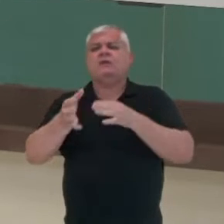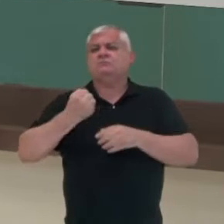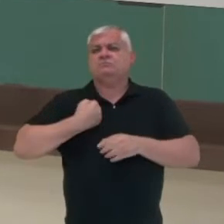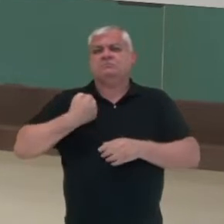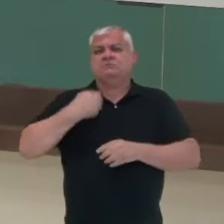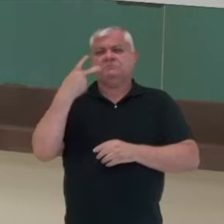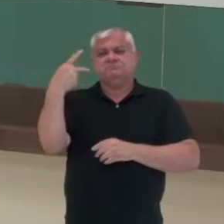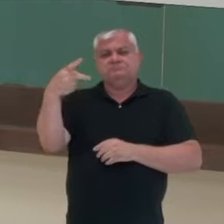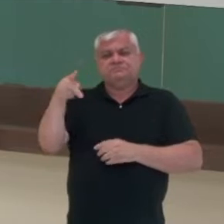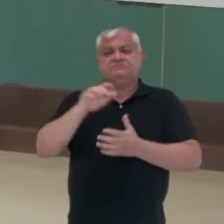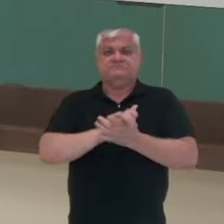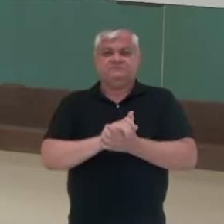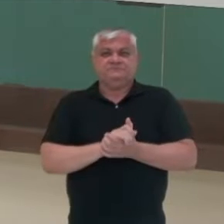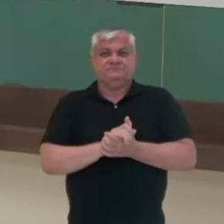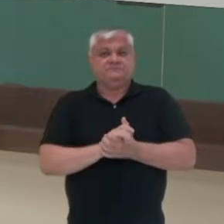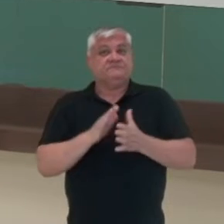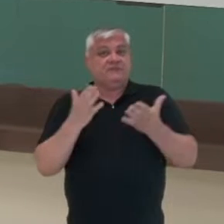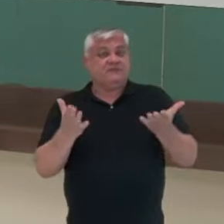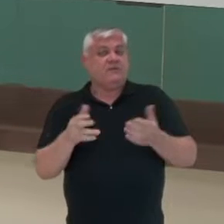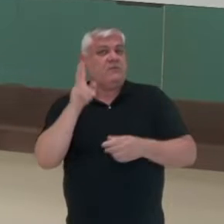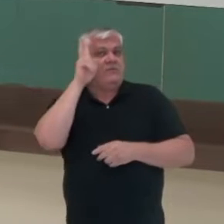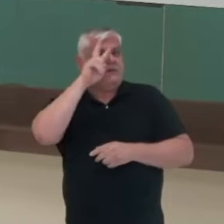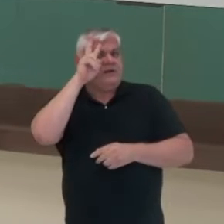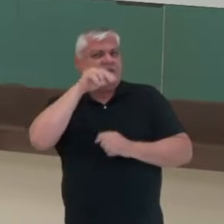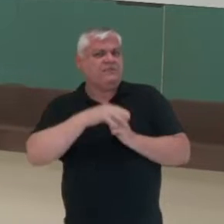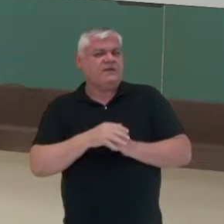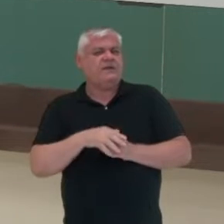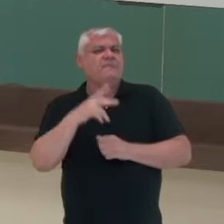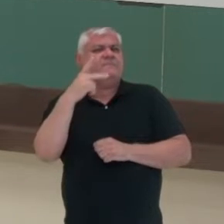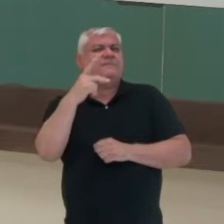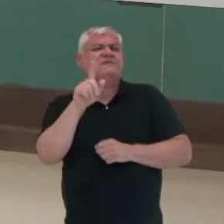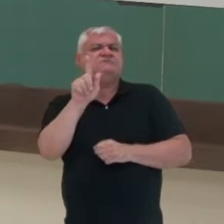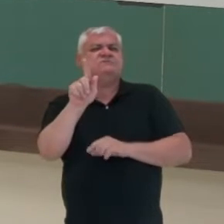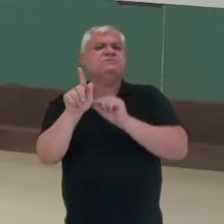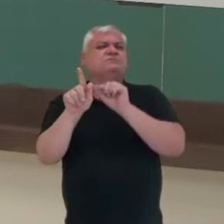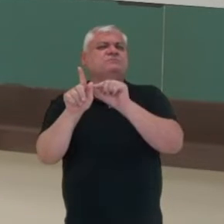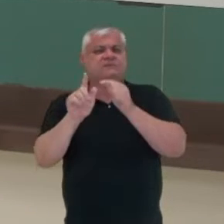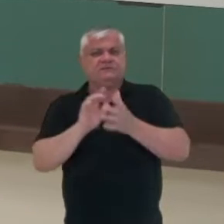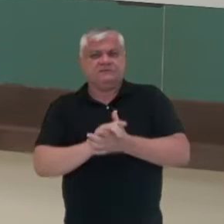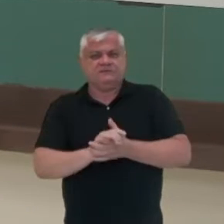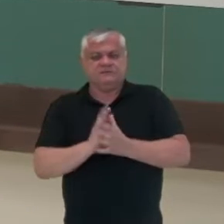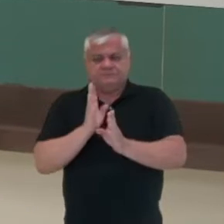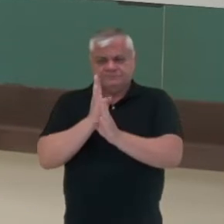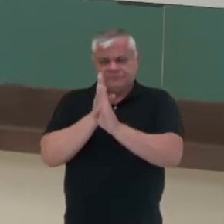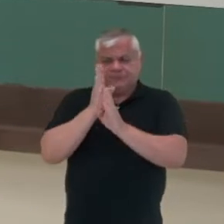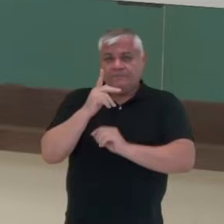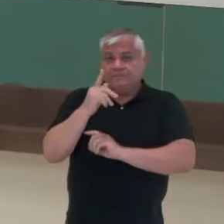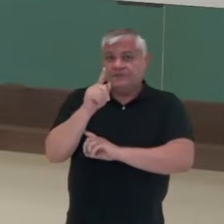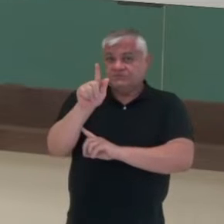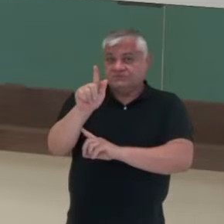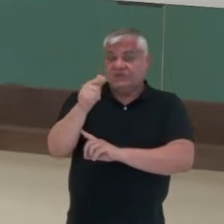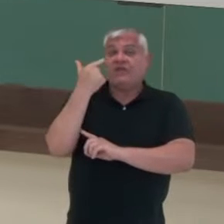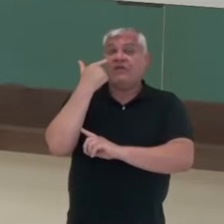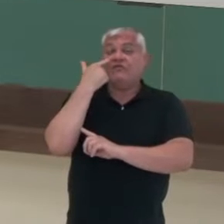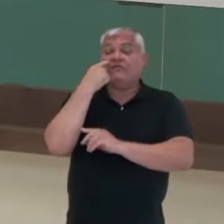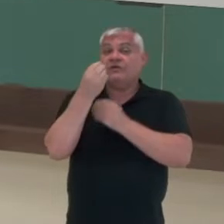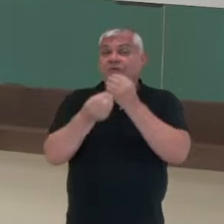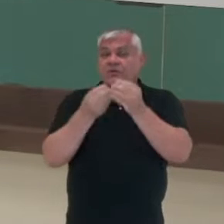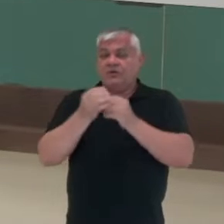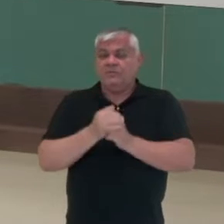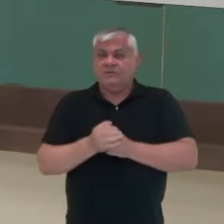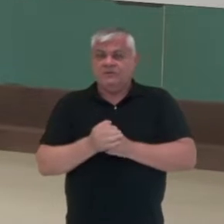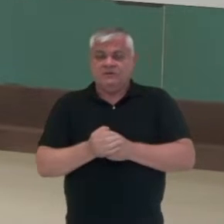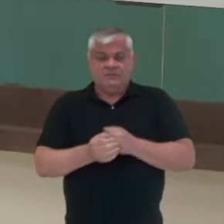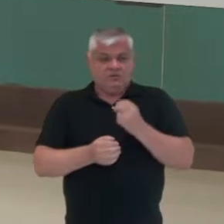sequência. Então, pessoal, vamos lembrar, o que é uma PG? Para eu identificar uma PG, basta eu identificar, se eu